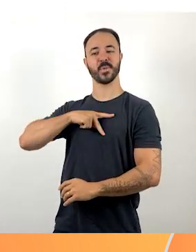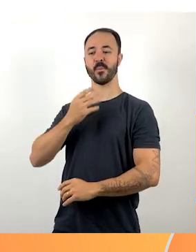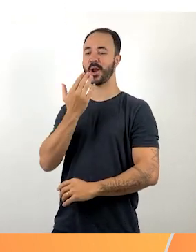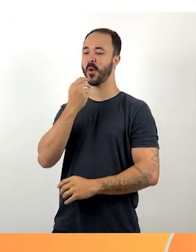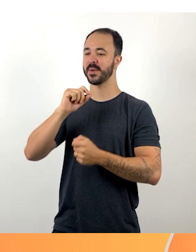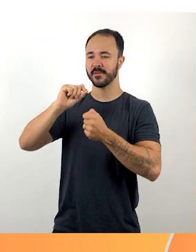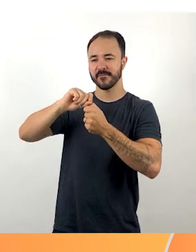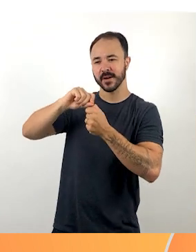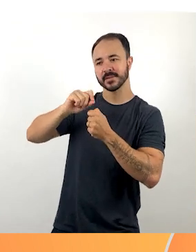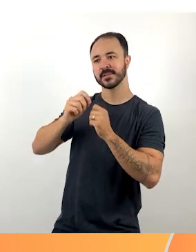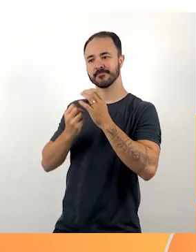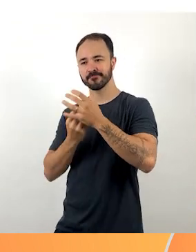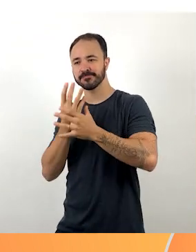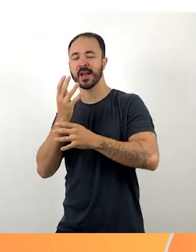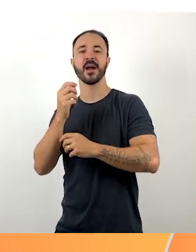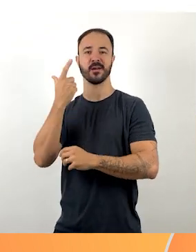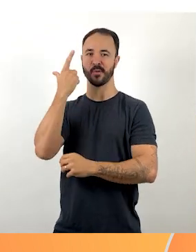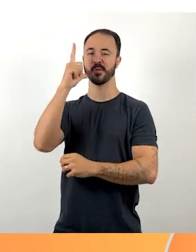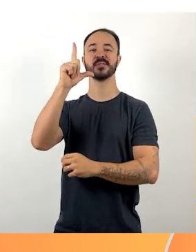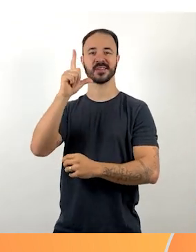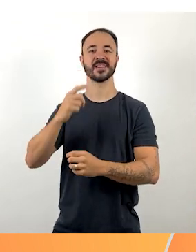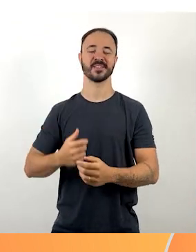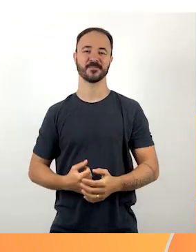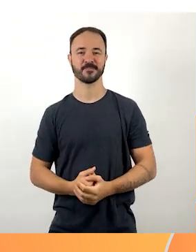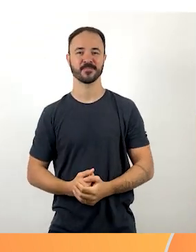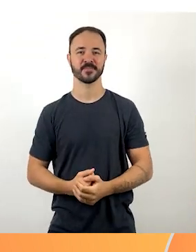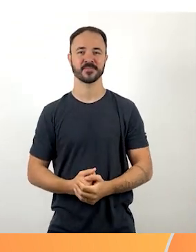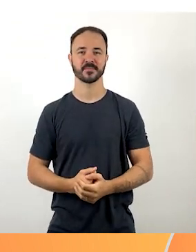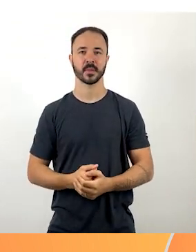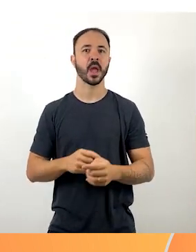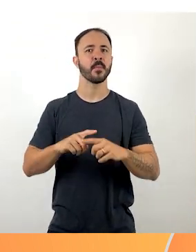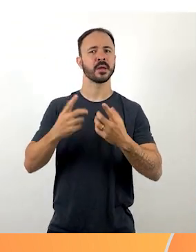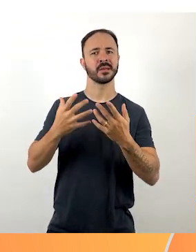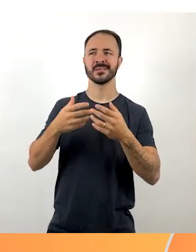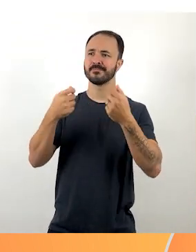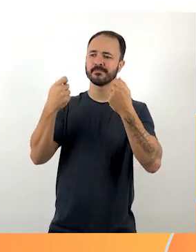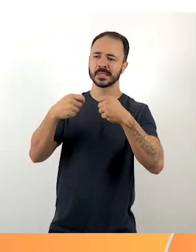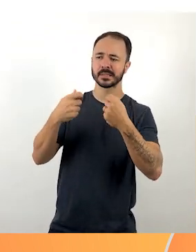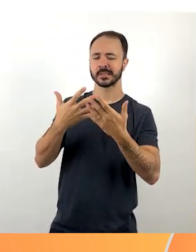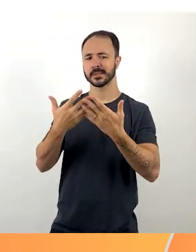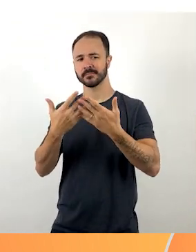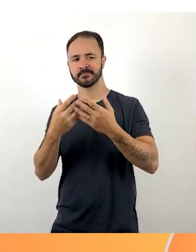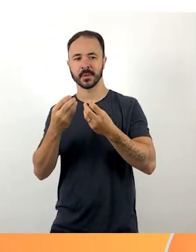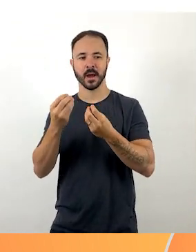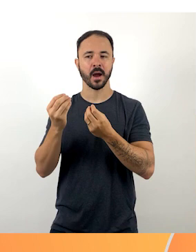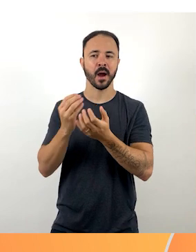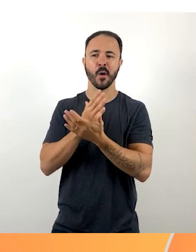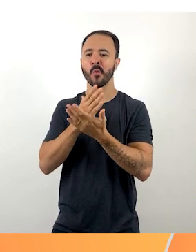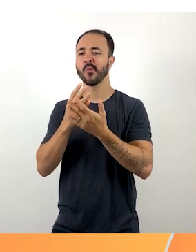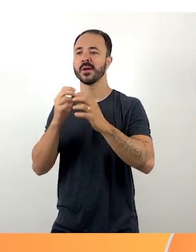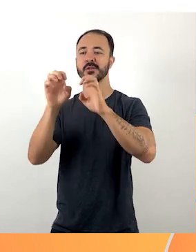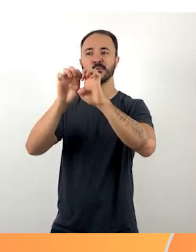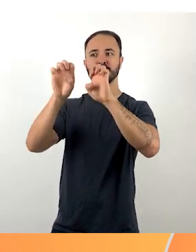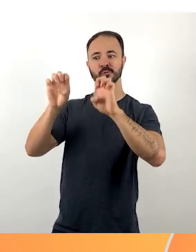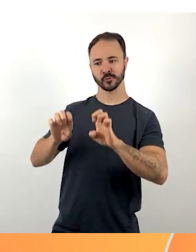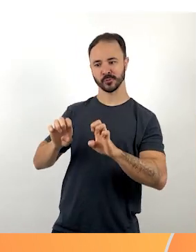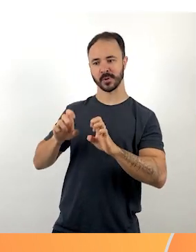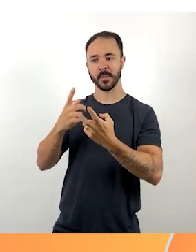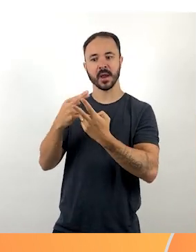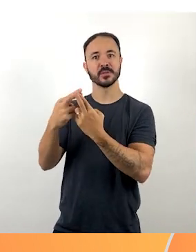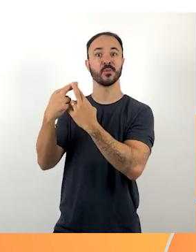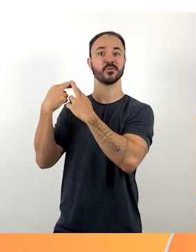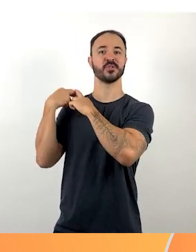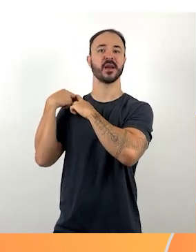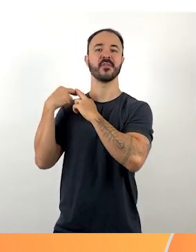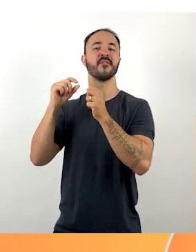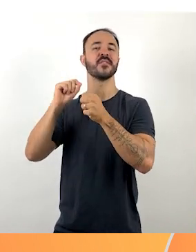Nós vamos entender já esse mecanismo. Mas então, nós precisamos de uma estrutura que é responsável por essa